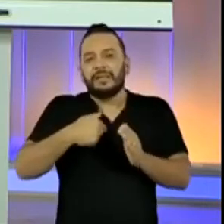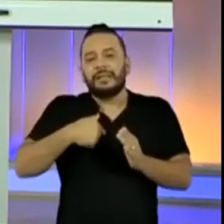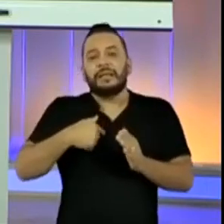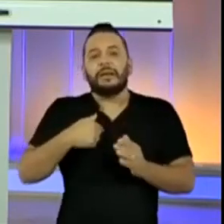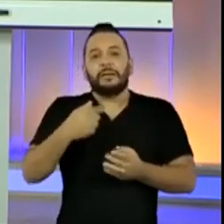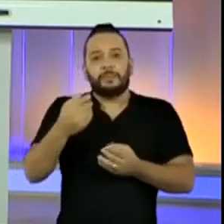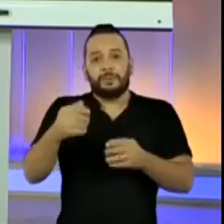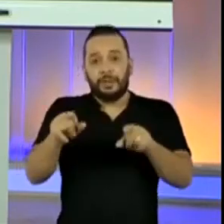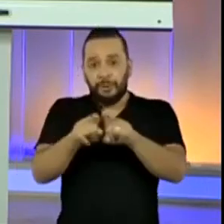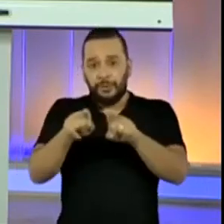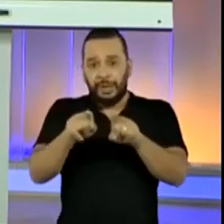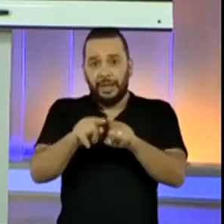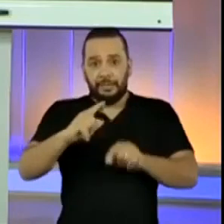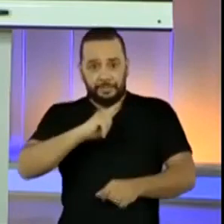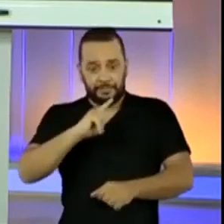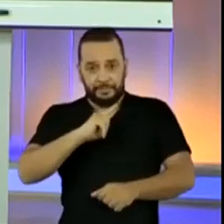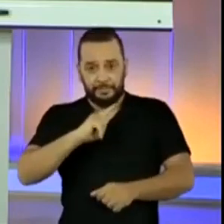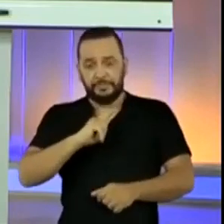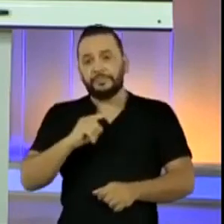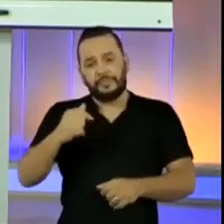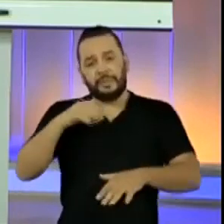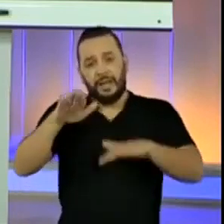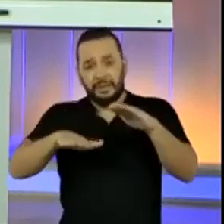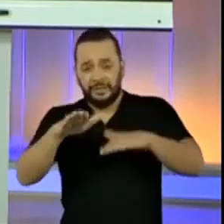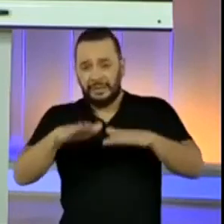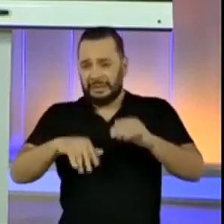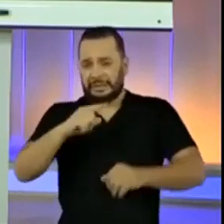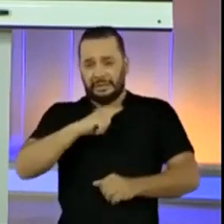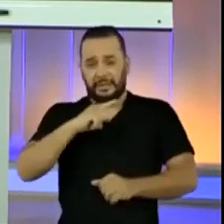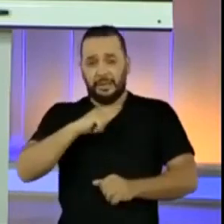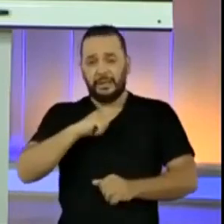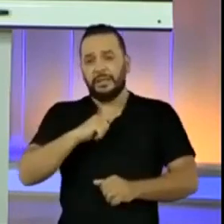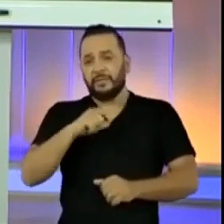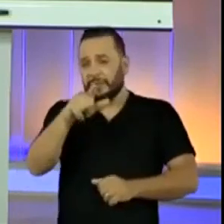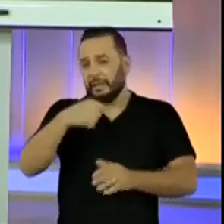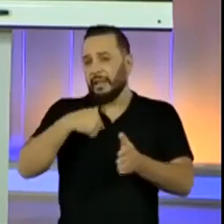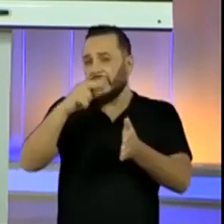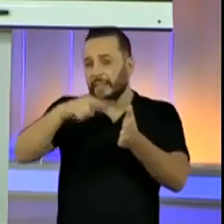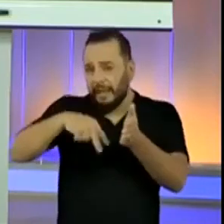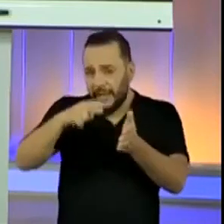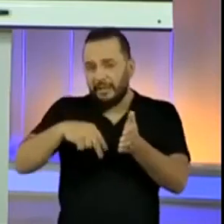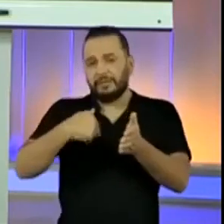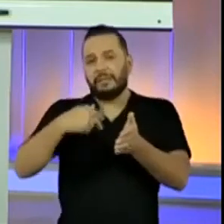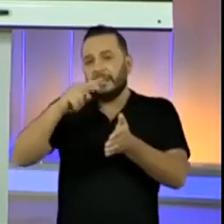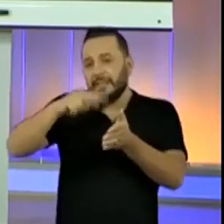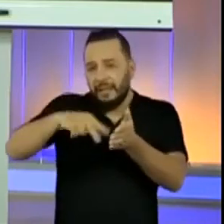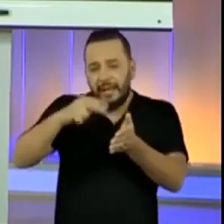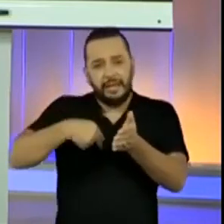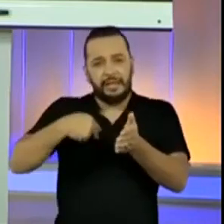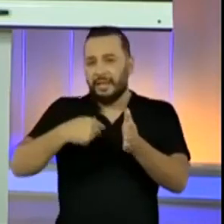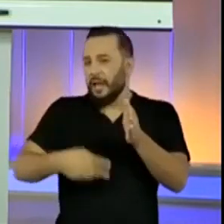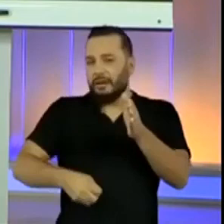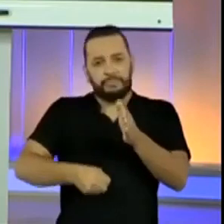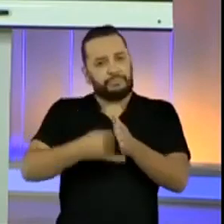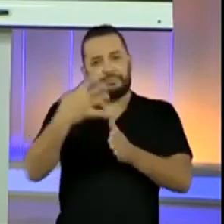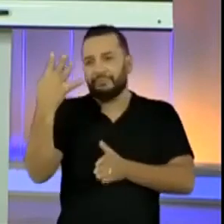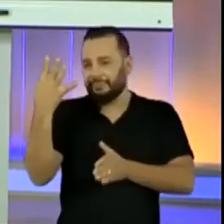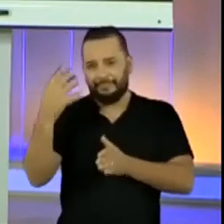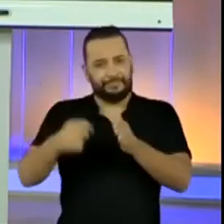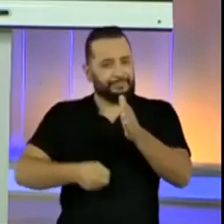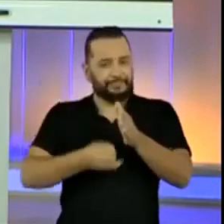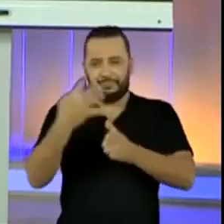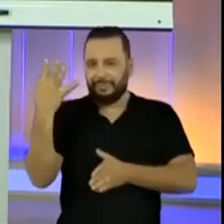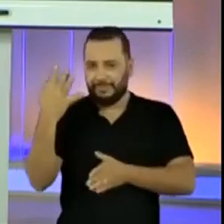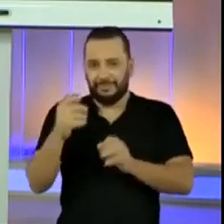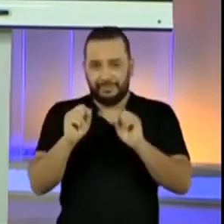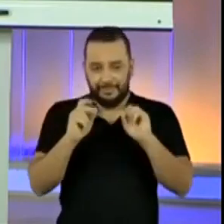é entender. E para isso, muitas vezes, é necessário que você leia, releia, quantas vezes forem necessárias,